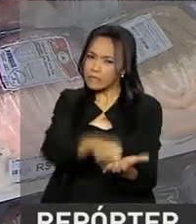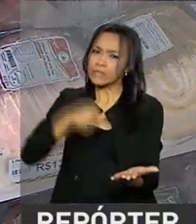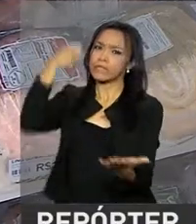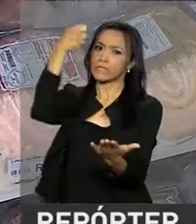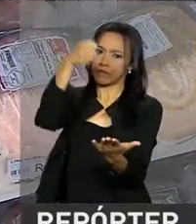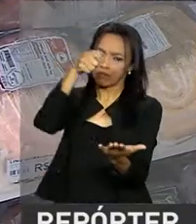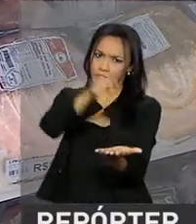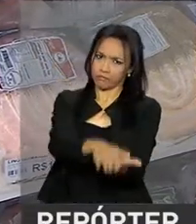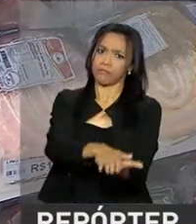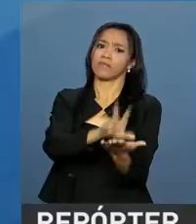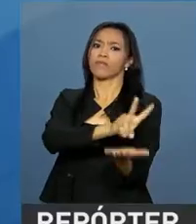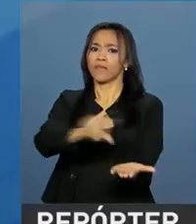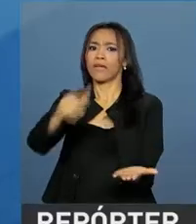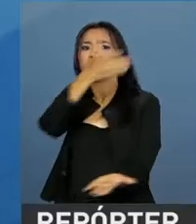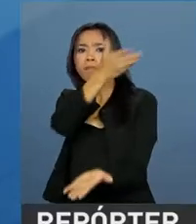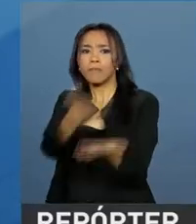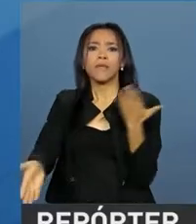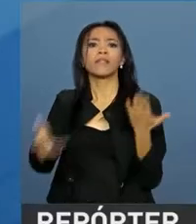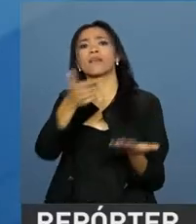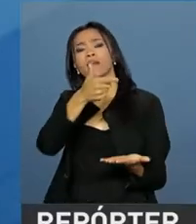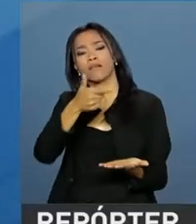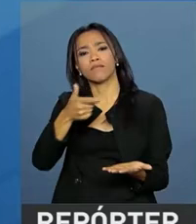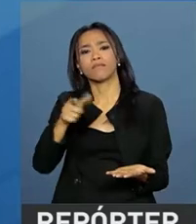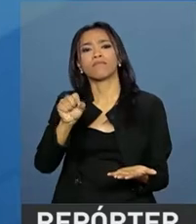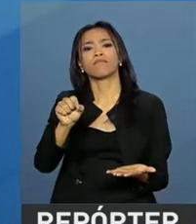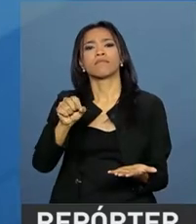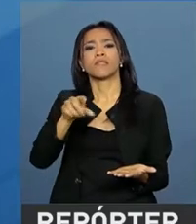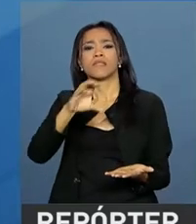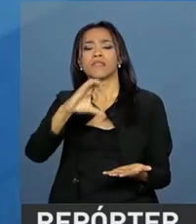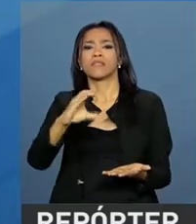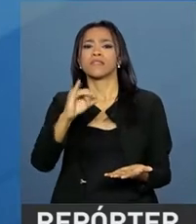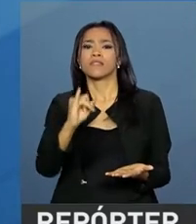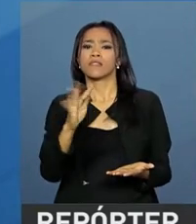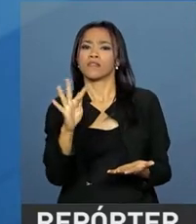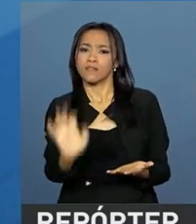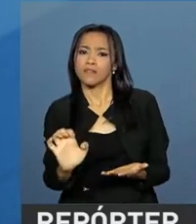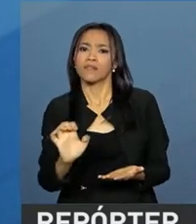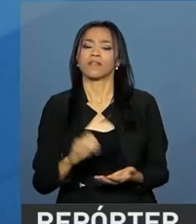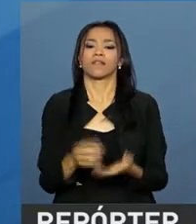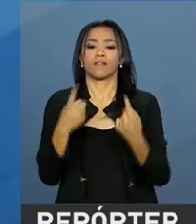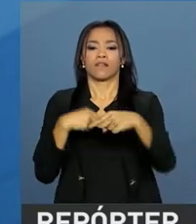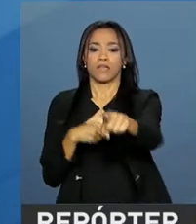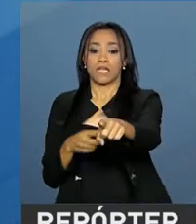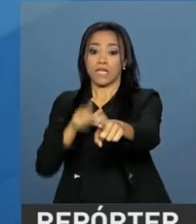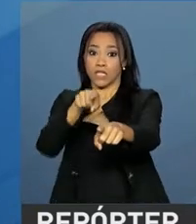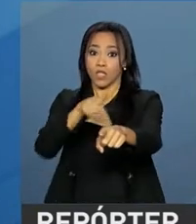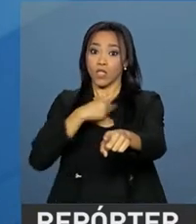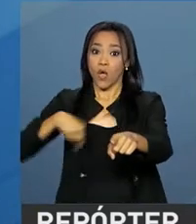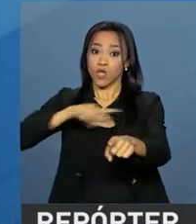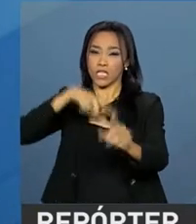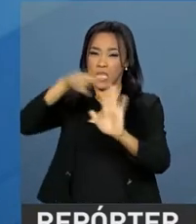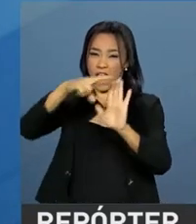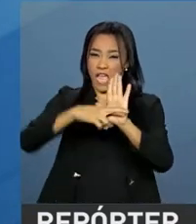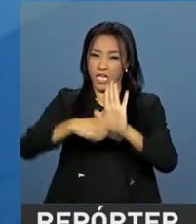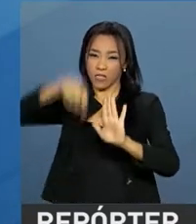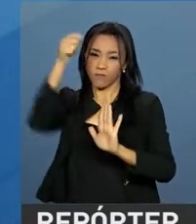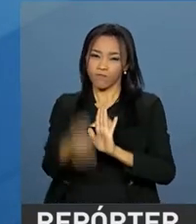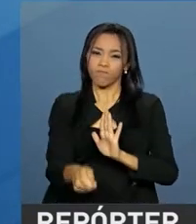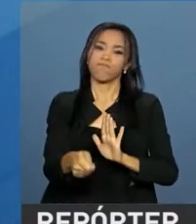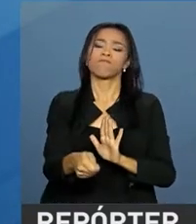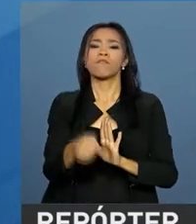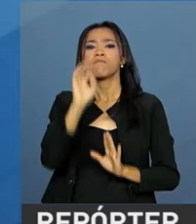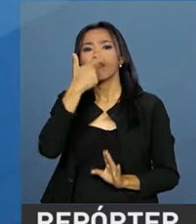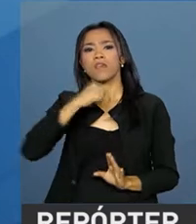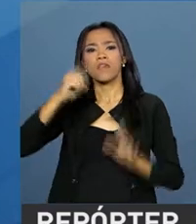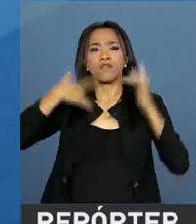circo em casos mais graves nós estamos criando regras coercitivas para os infratores às regras claras